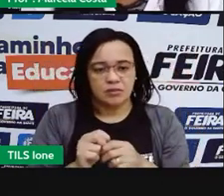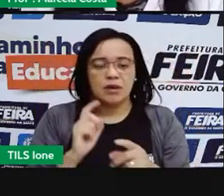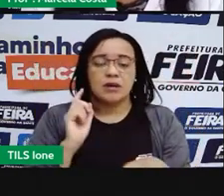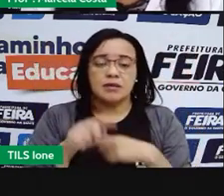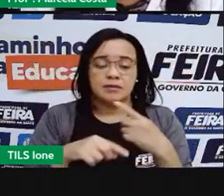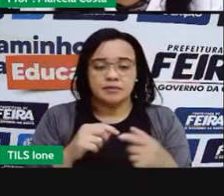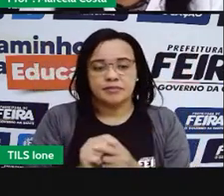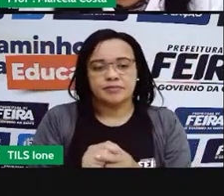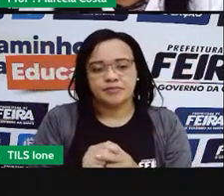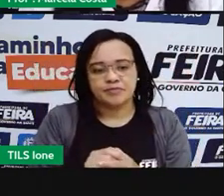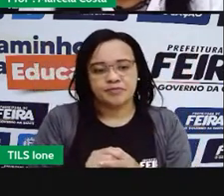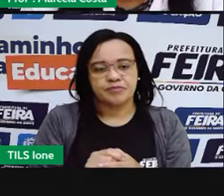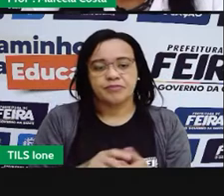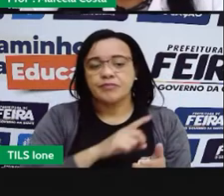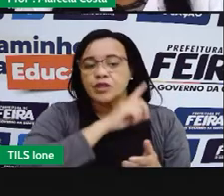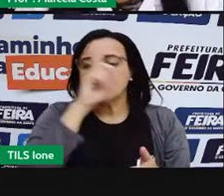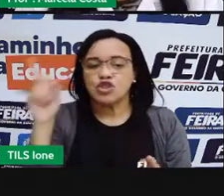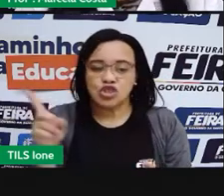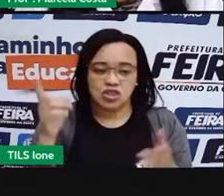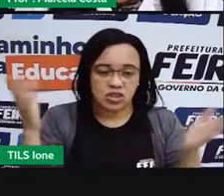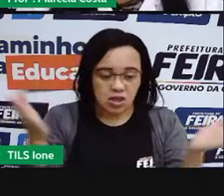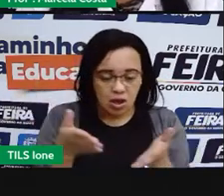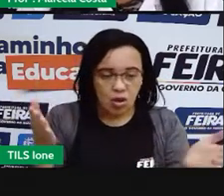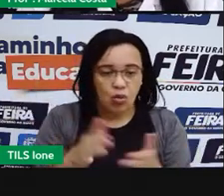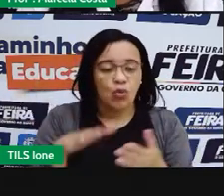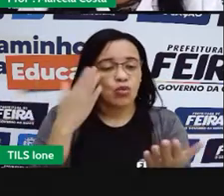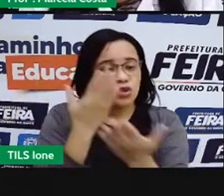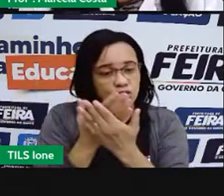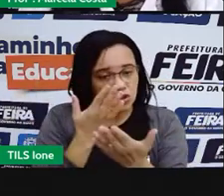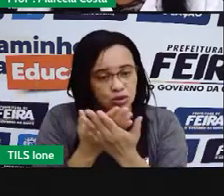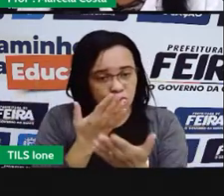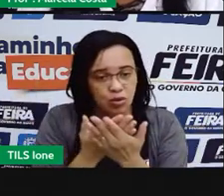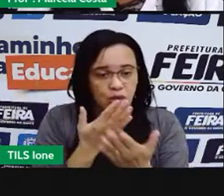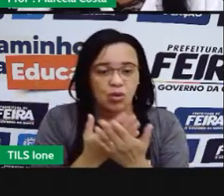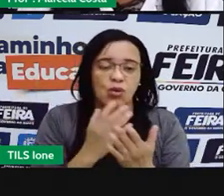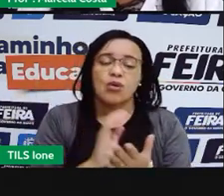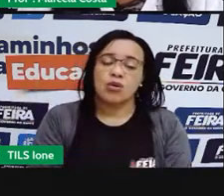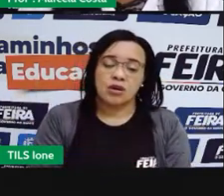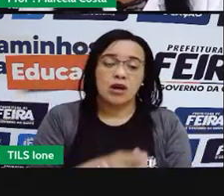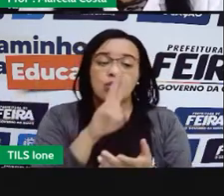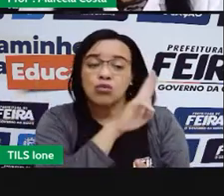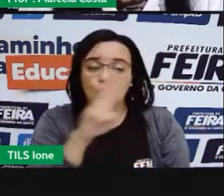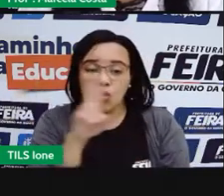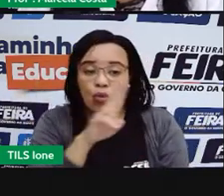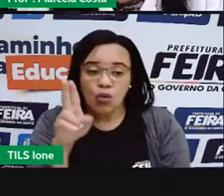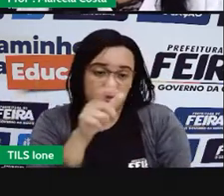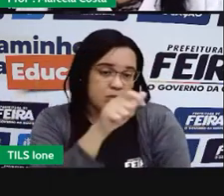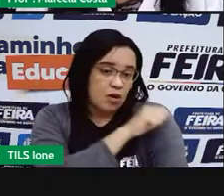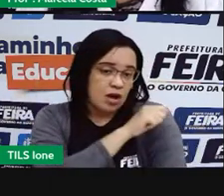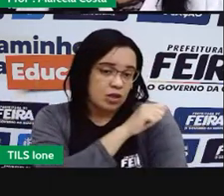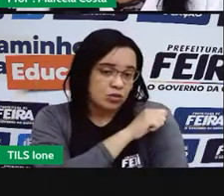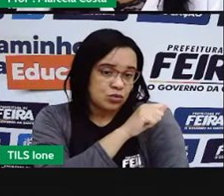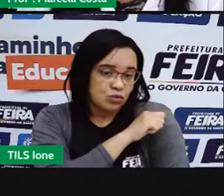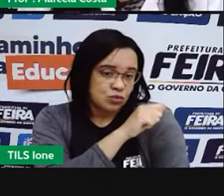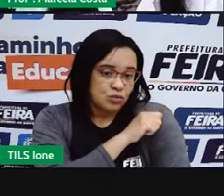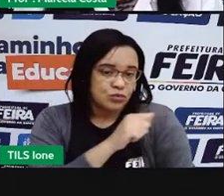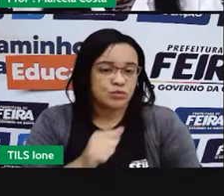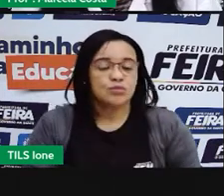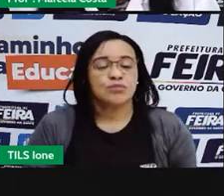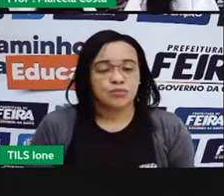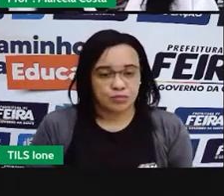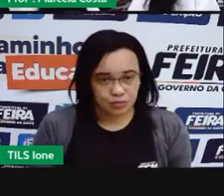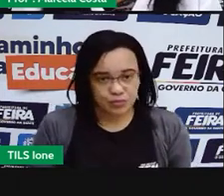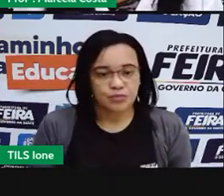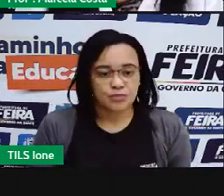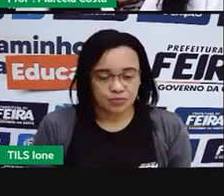colocar a data que você está assistindo a aula, você pode colocar o nome da